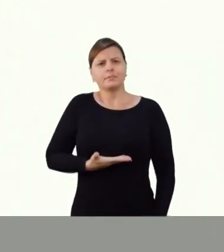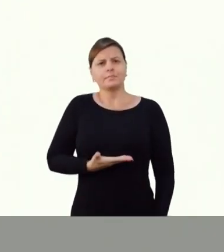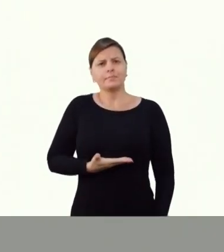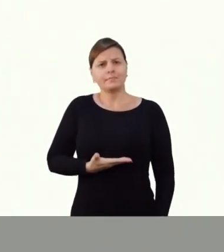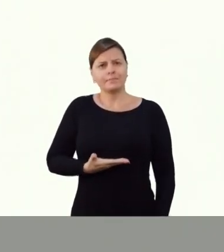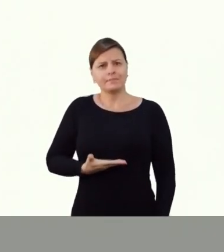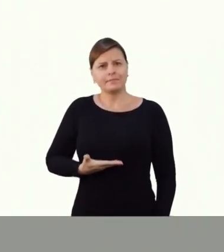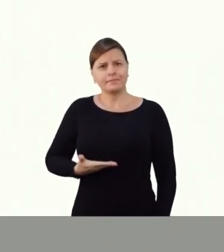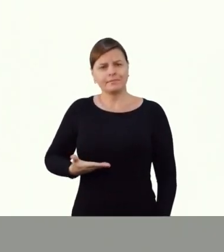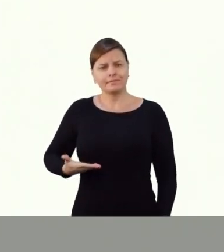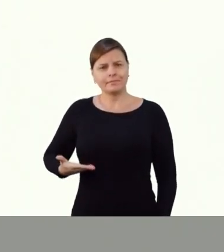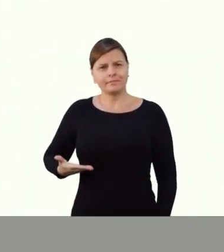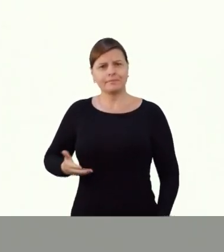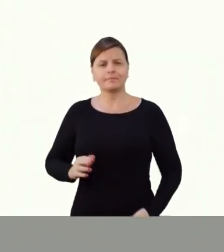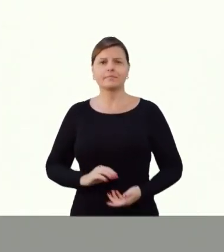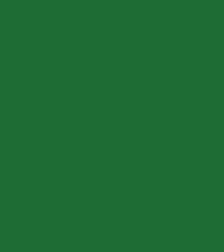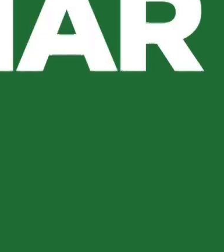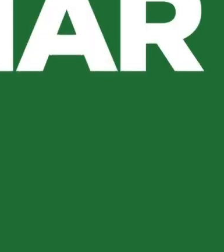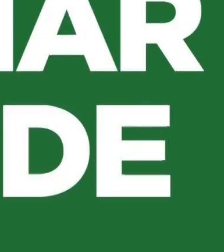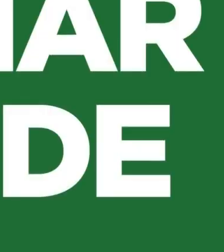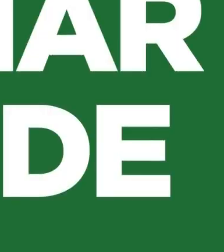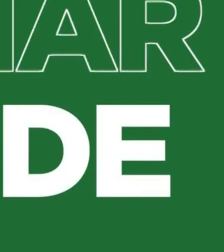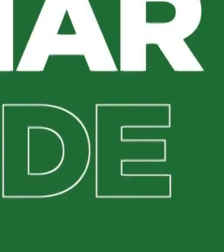Ribas, 22190.